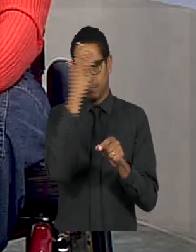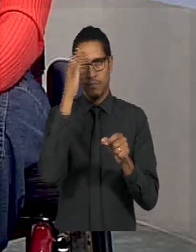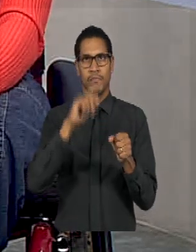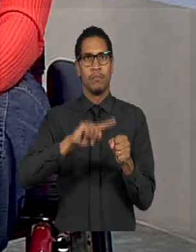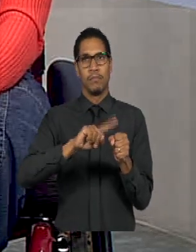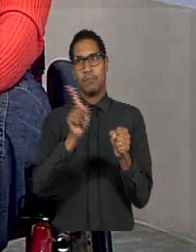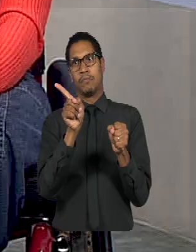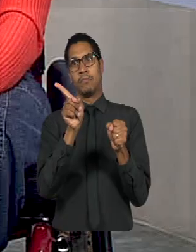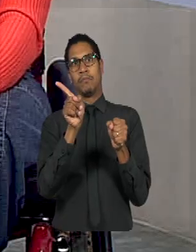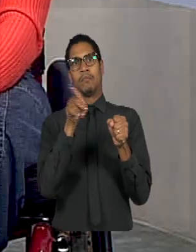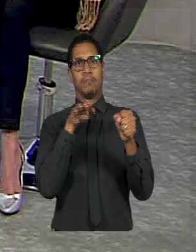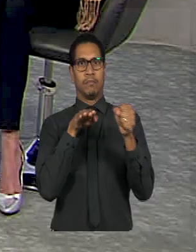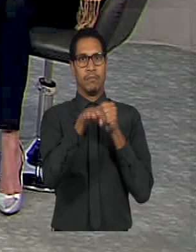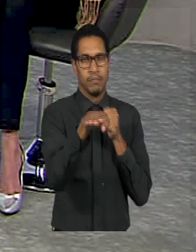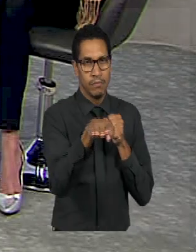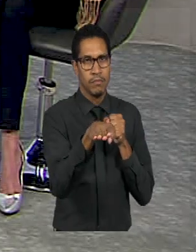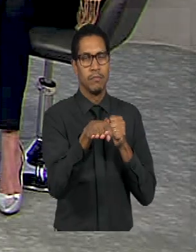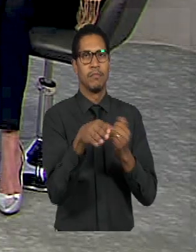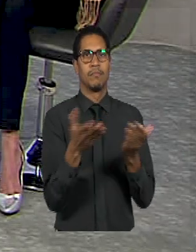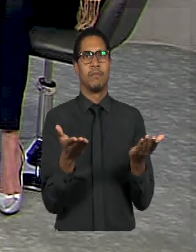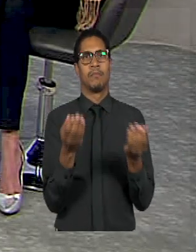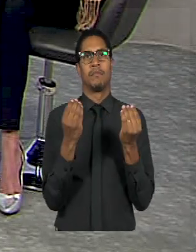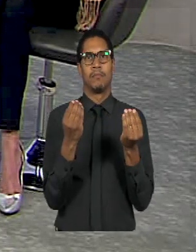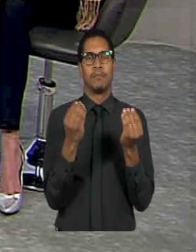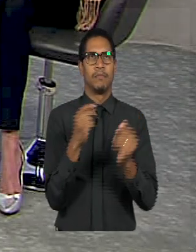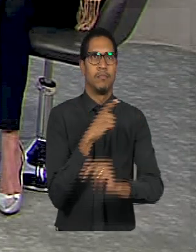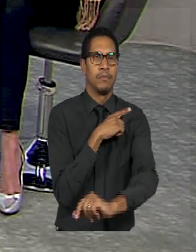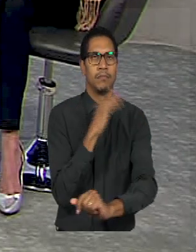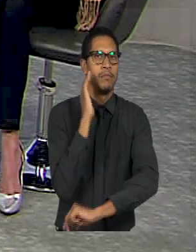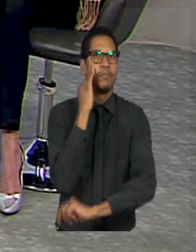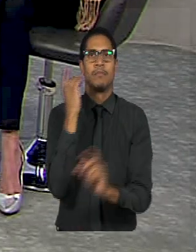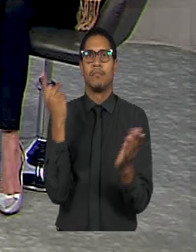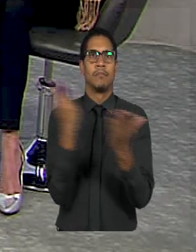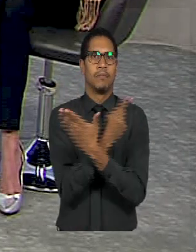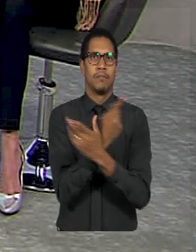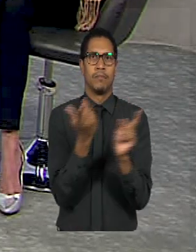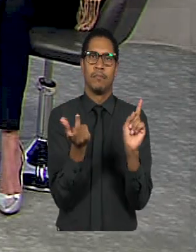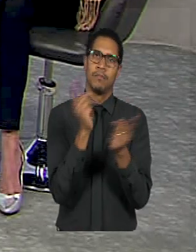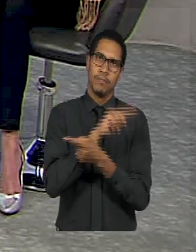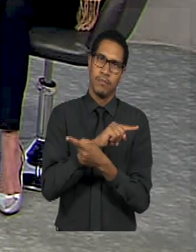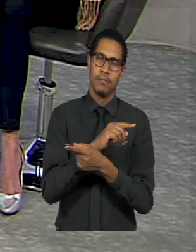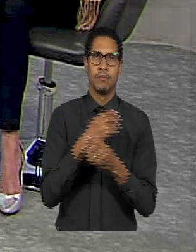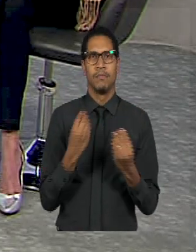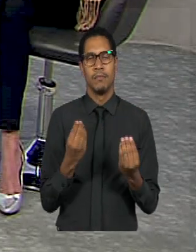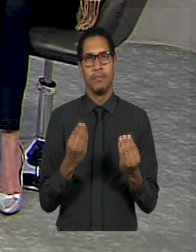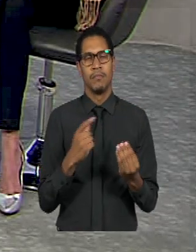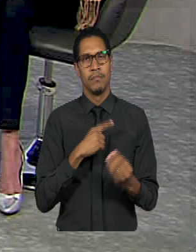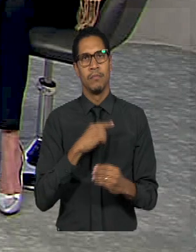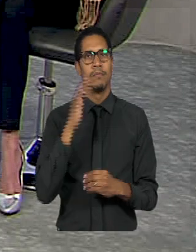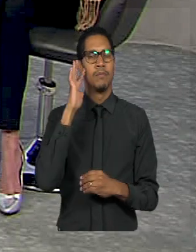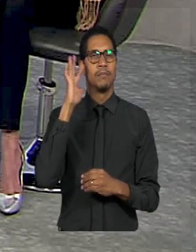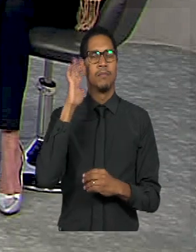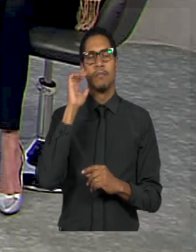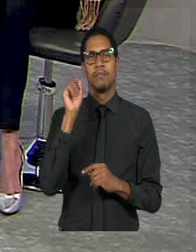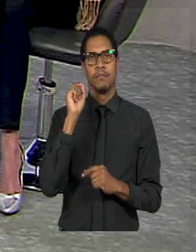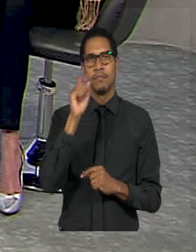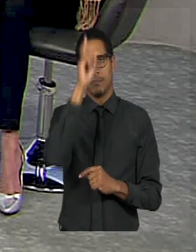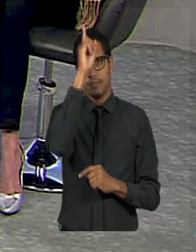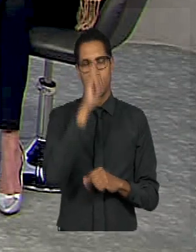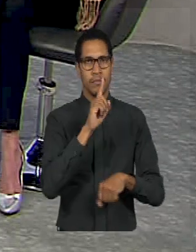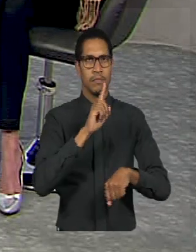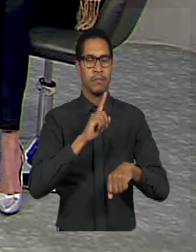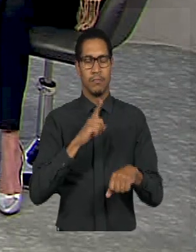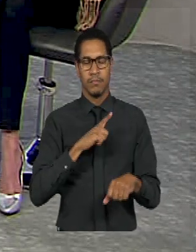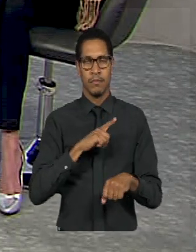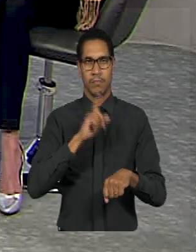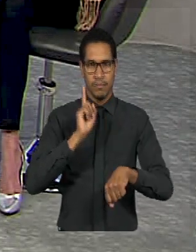para passar e não passar no vermelho. Quer dizer, eles estão entendendo o amarelo ao contrário. Eles estão entendendo que o amarelo é a hora de você